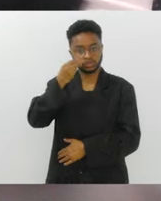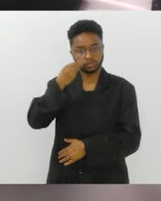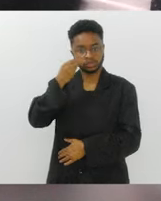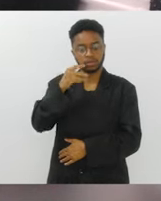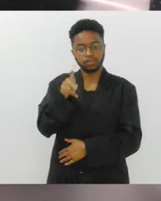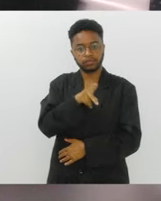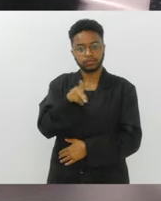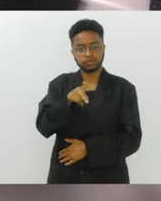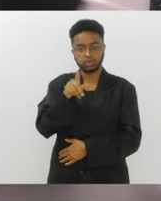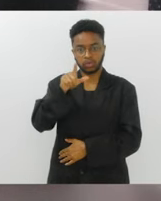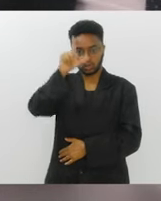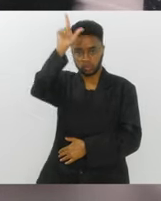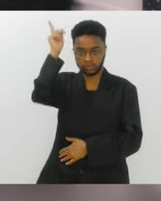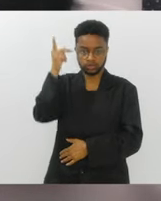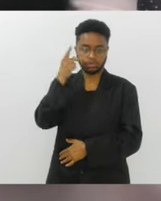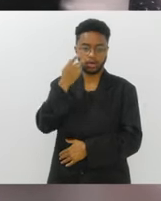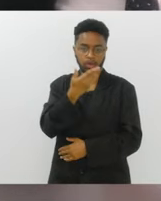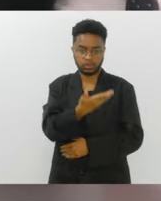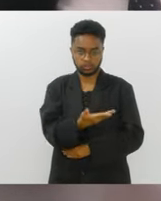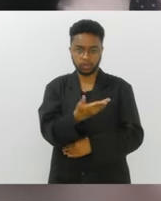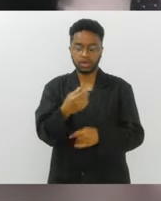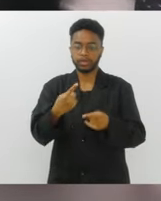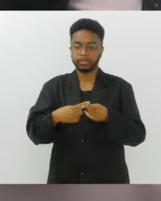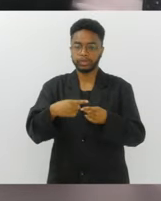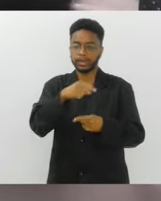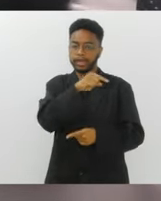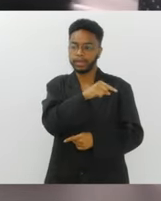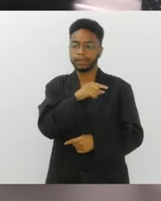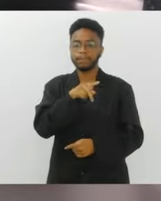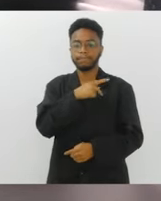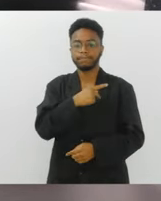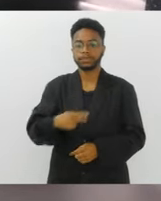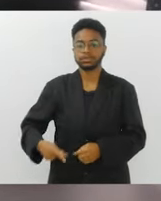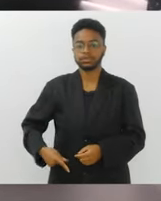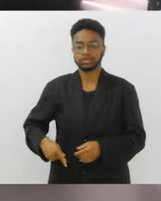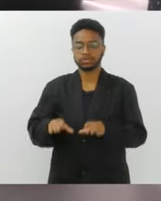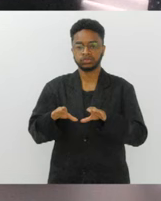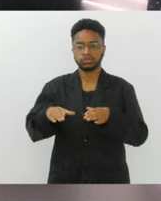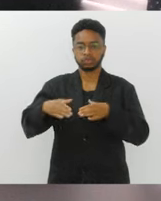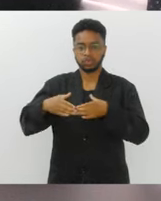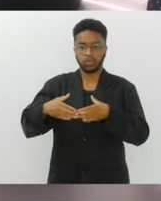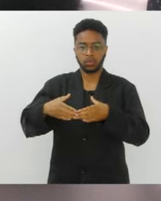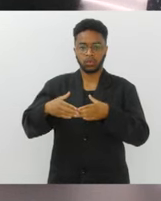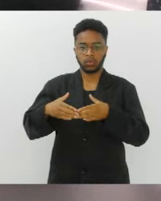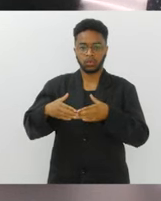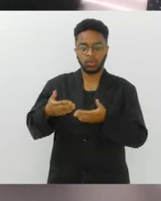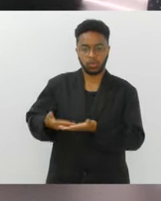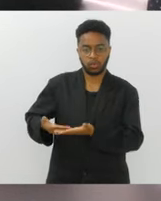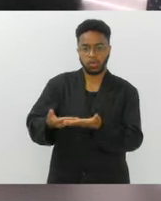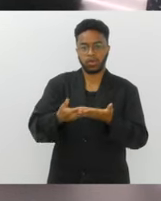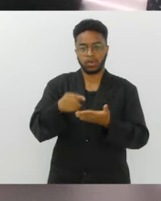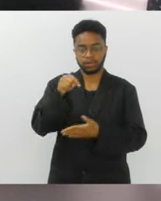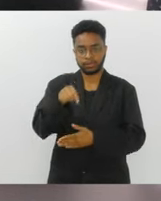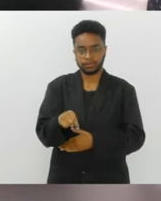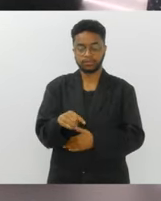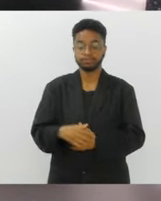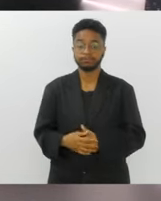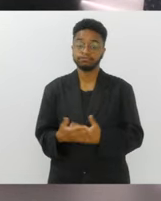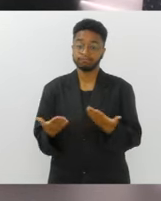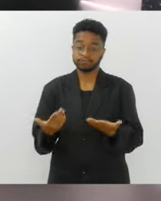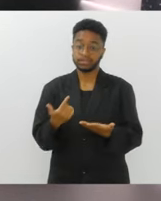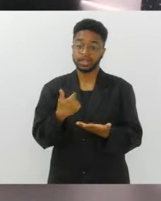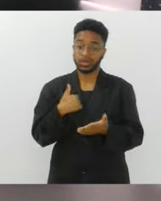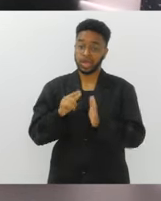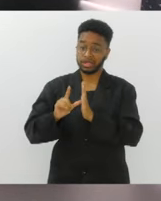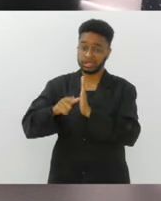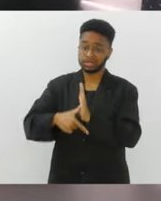professor Luiz Paulo Correia da Rocha, que é presidente da Frente Parlamentar. E aqui estou, até me atrasei